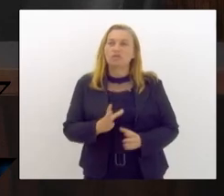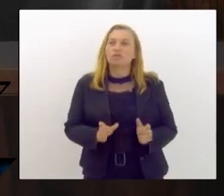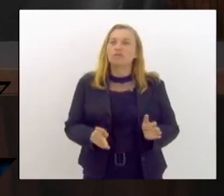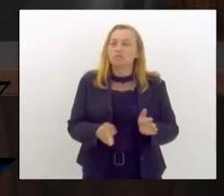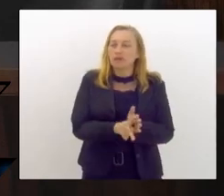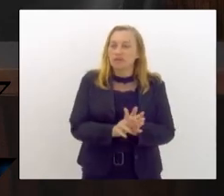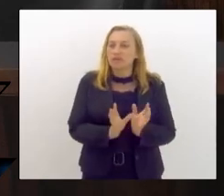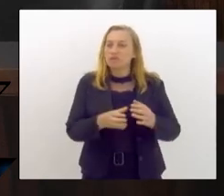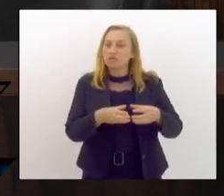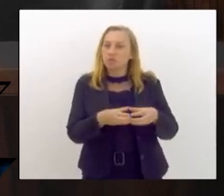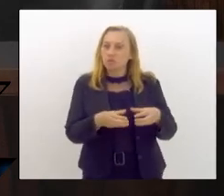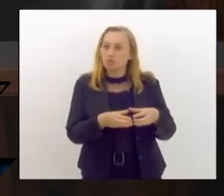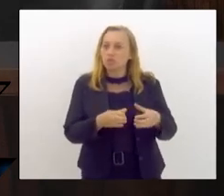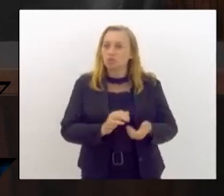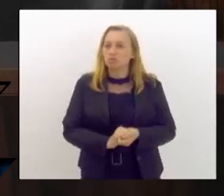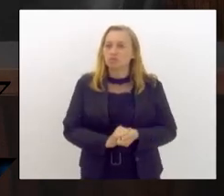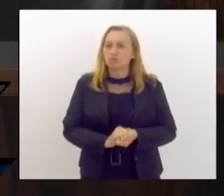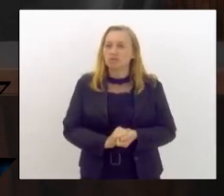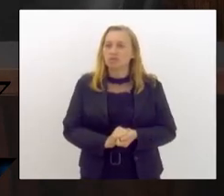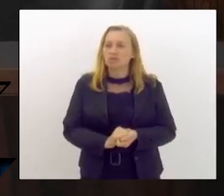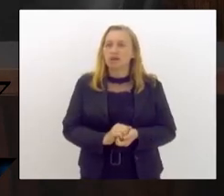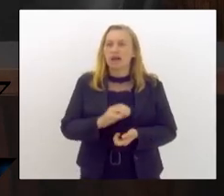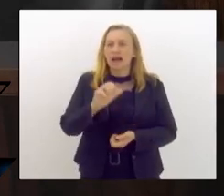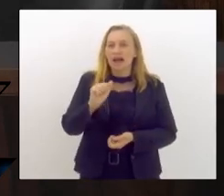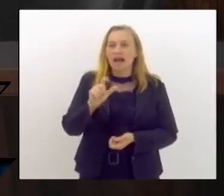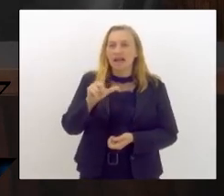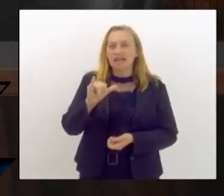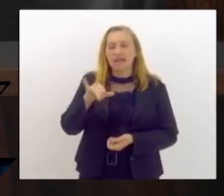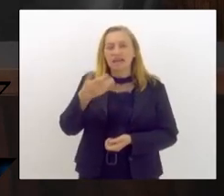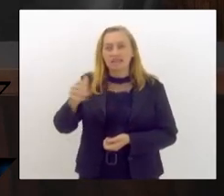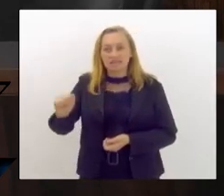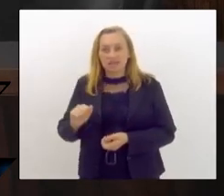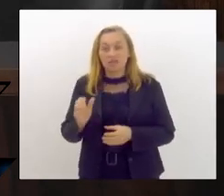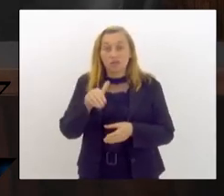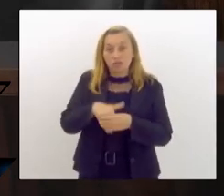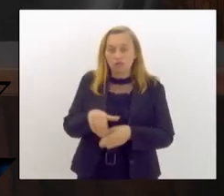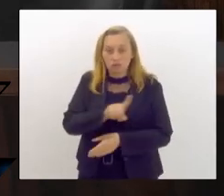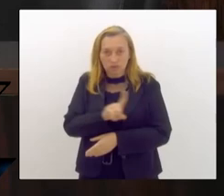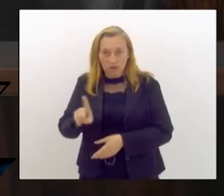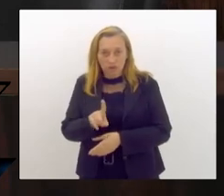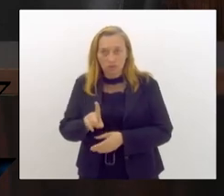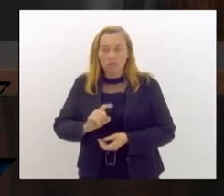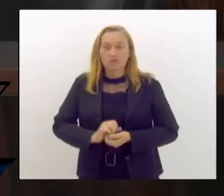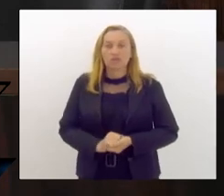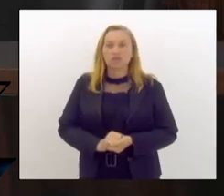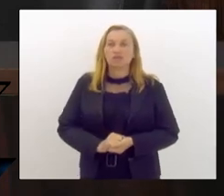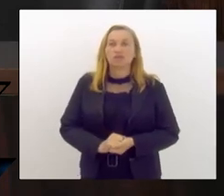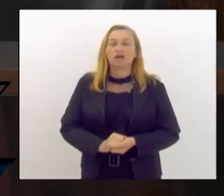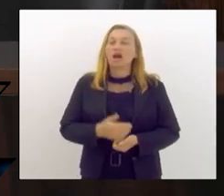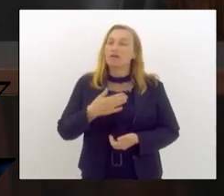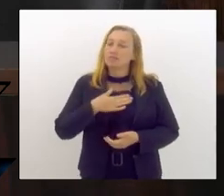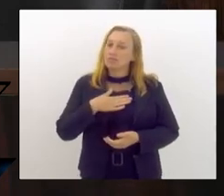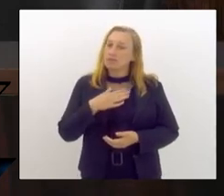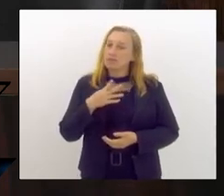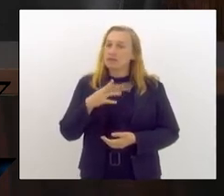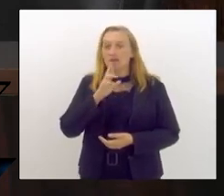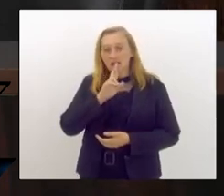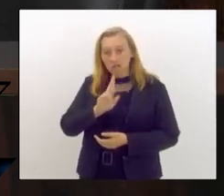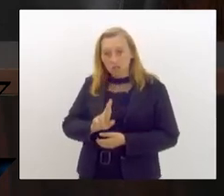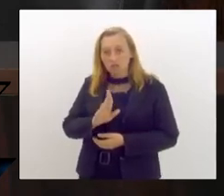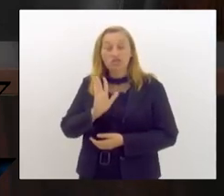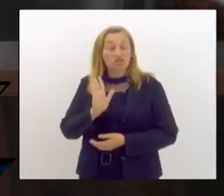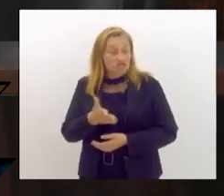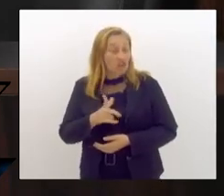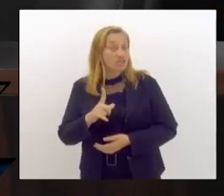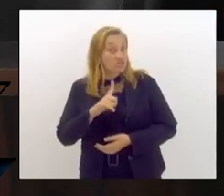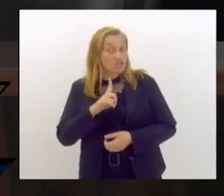do bloco Aliança, acompanhando o voto não, deixando aqui a minha justificativa de que a gente já tinha